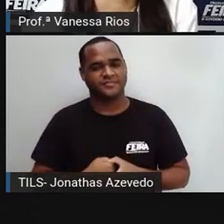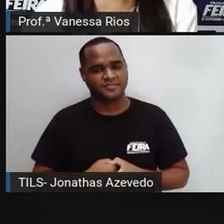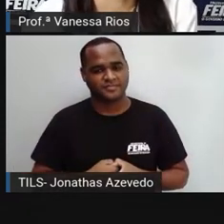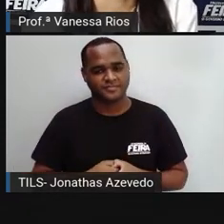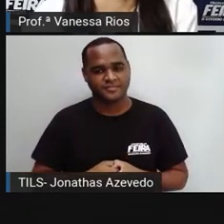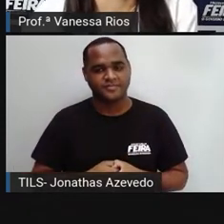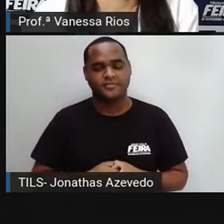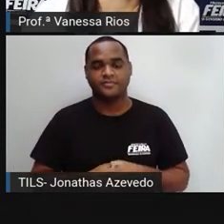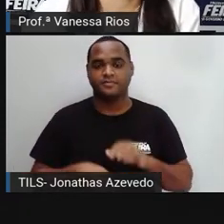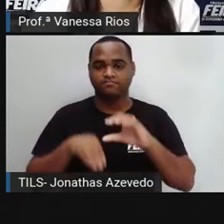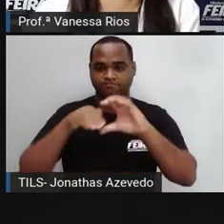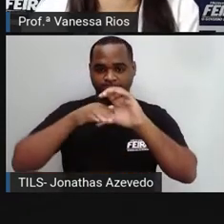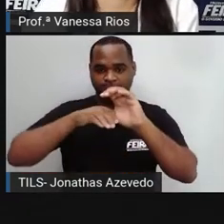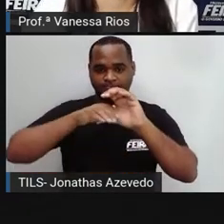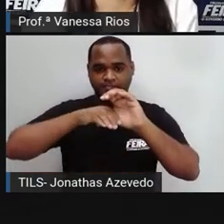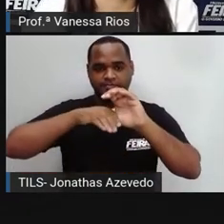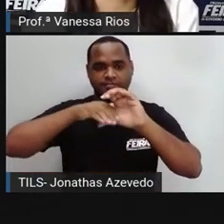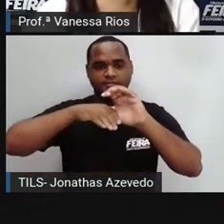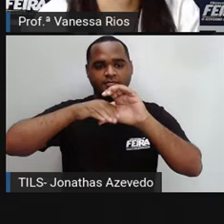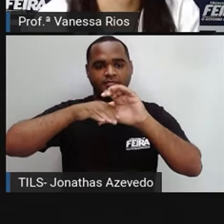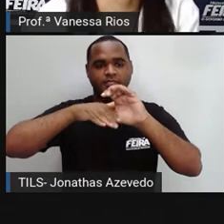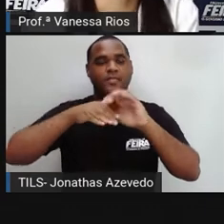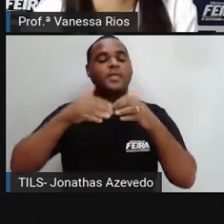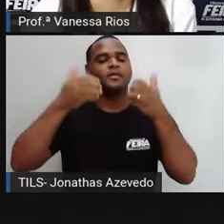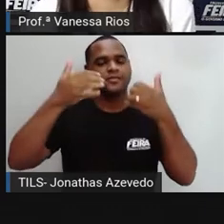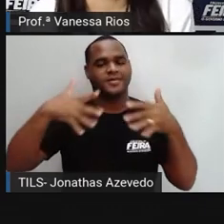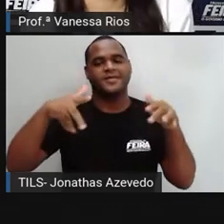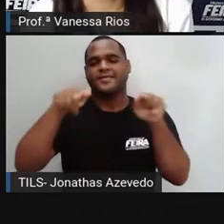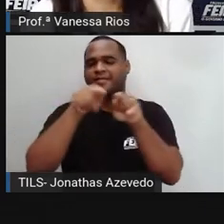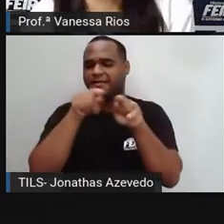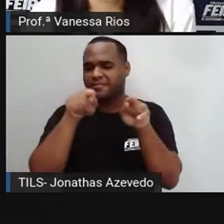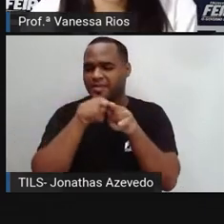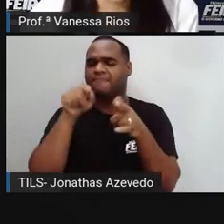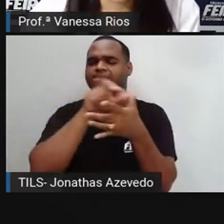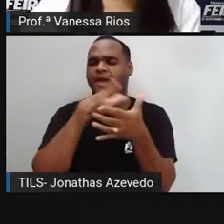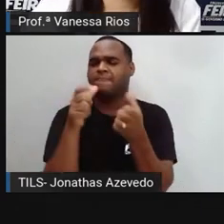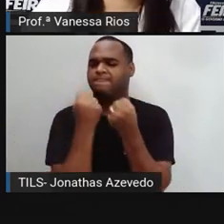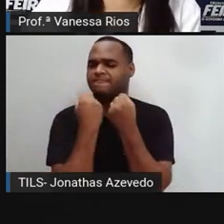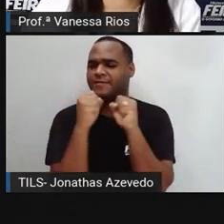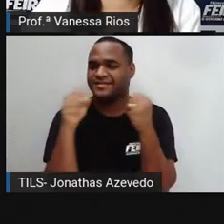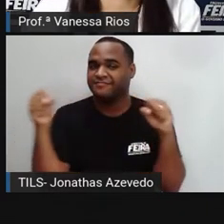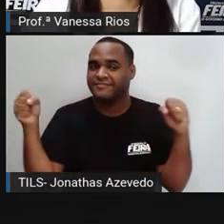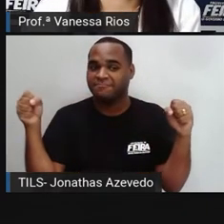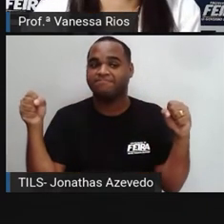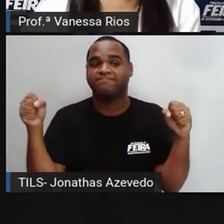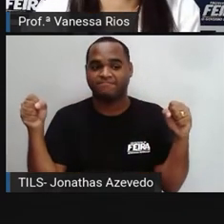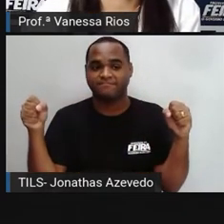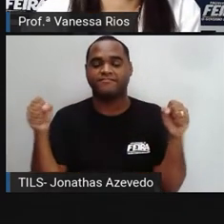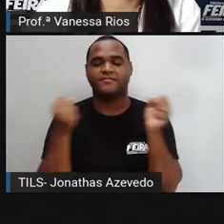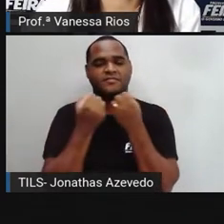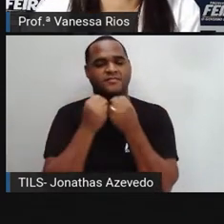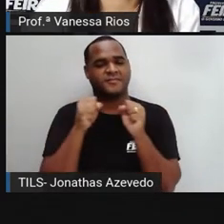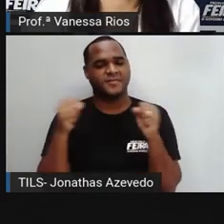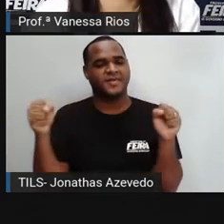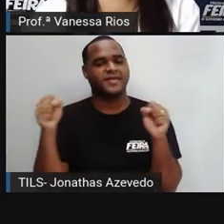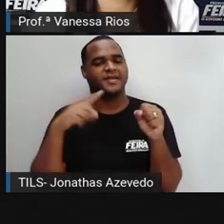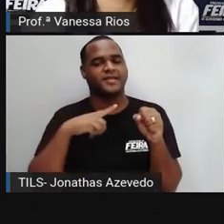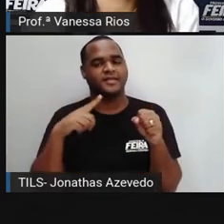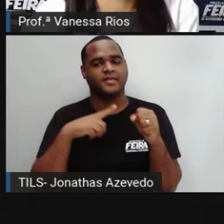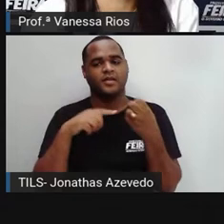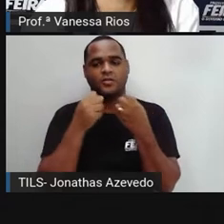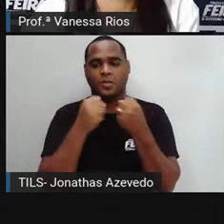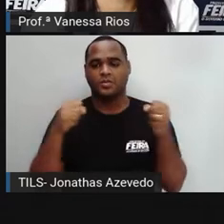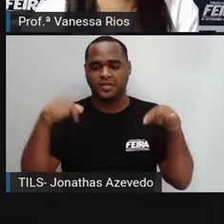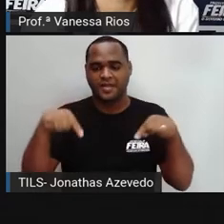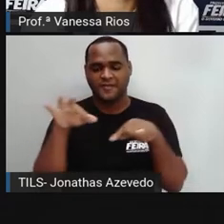aí a gente observa aí toda a grandiosidade, não é, do shopping, que se destaca aí, não é, como um grande shopping na